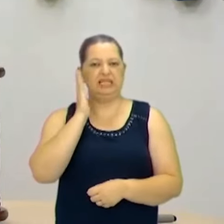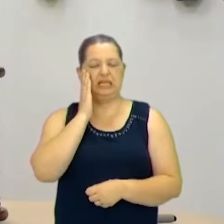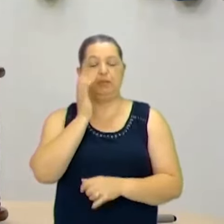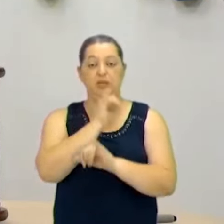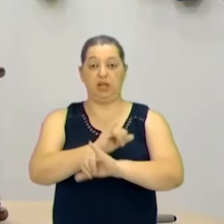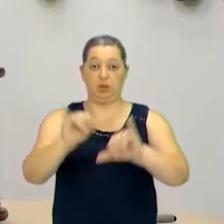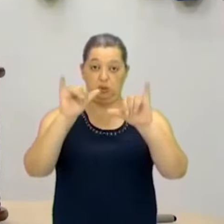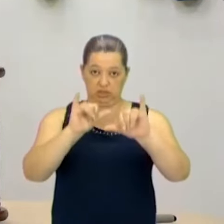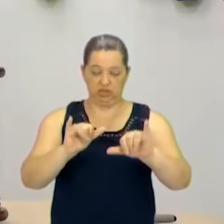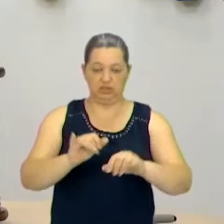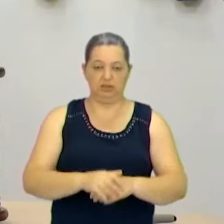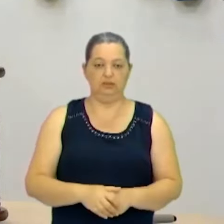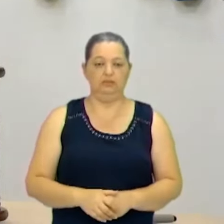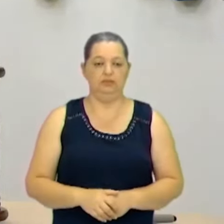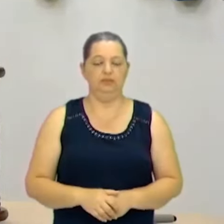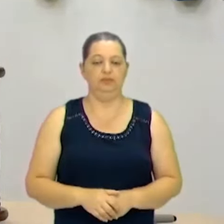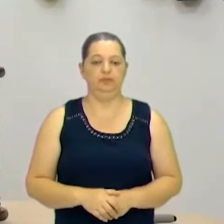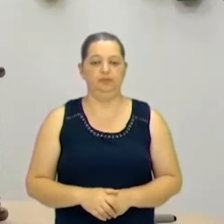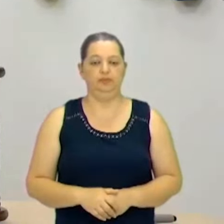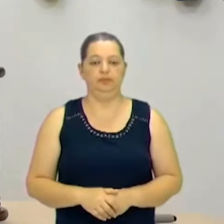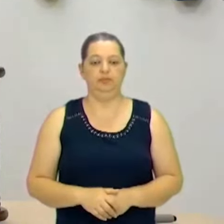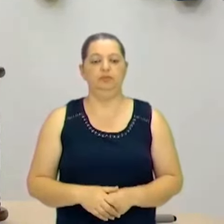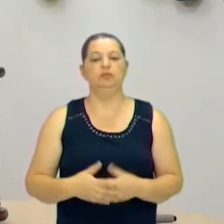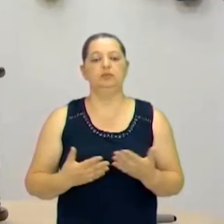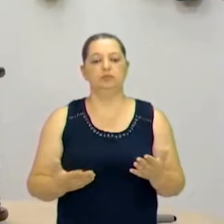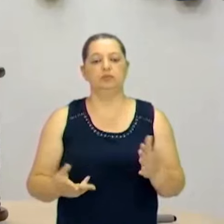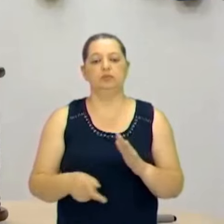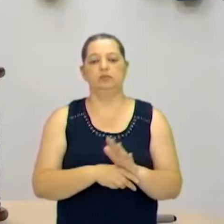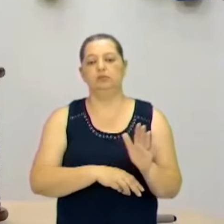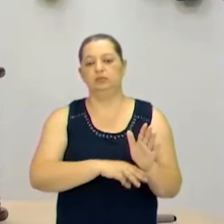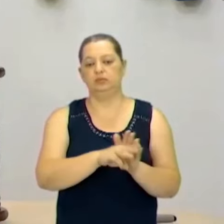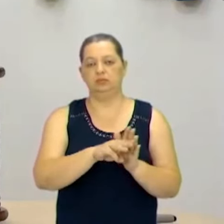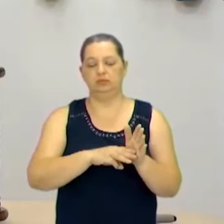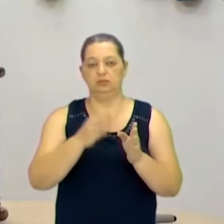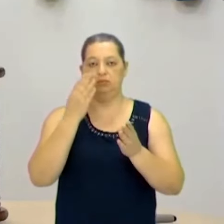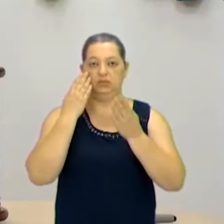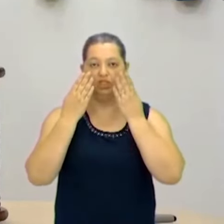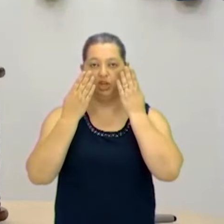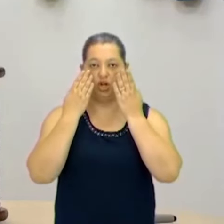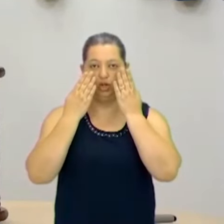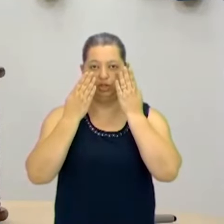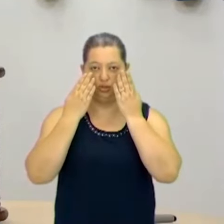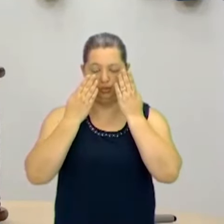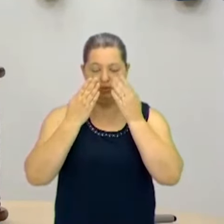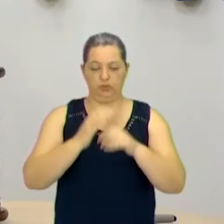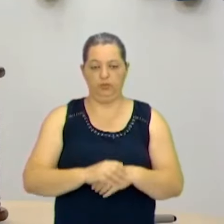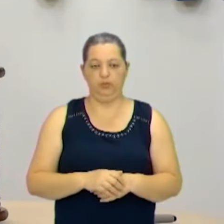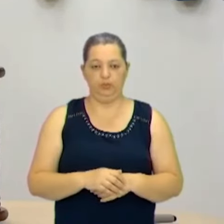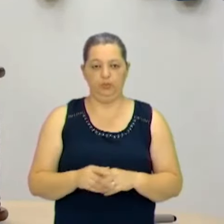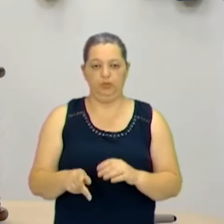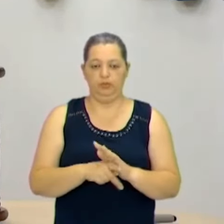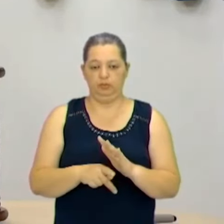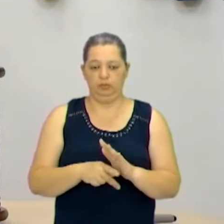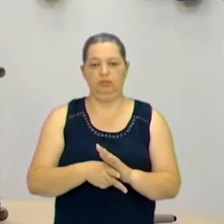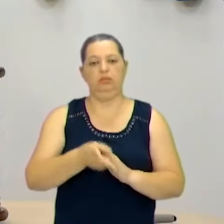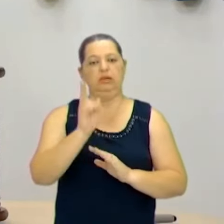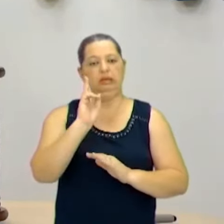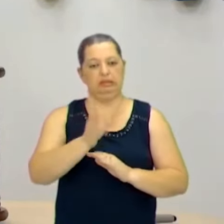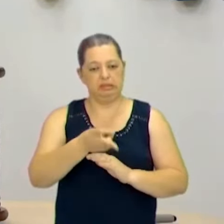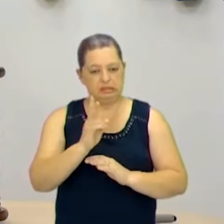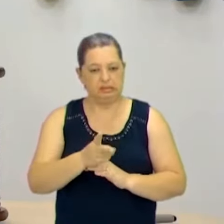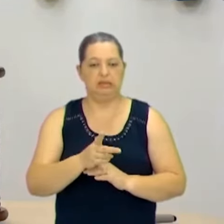ler aqui uma breve definição, olha só. Método psicológico inspirador de repetitivas